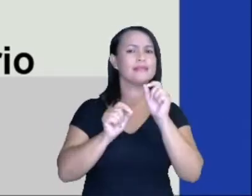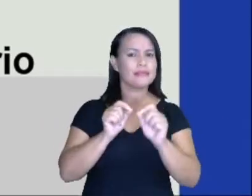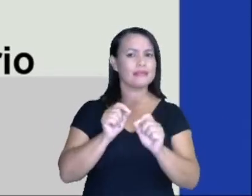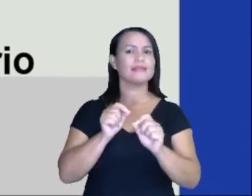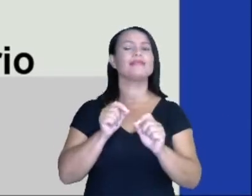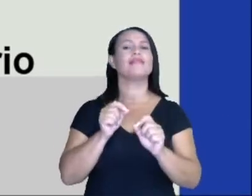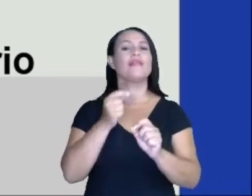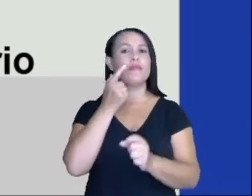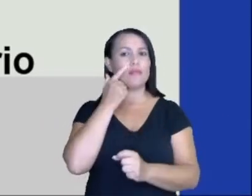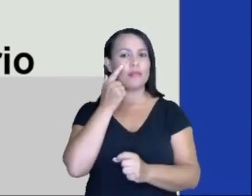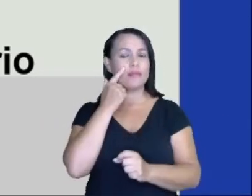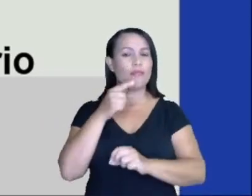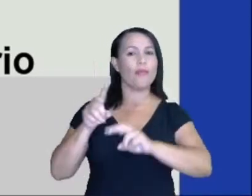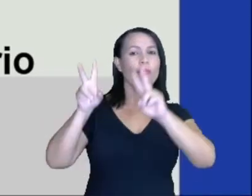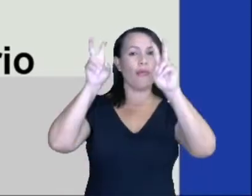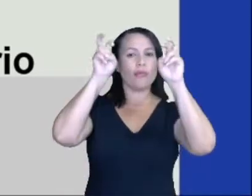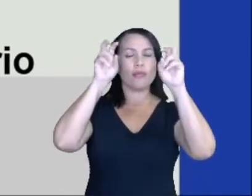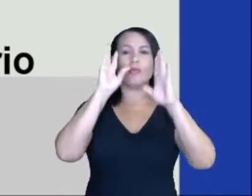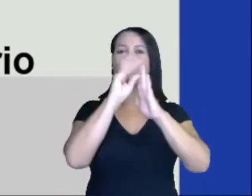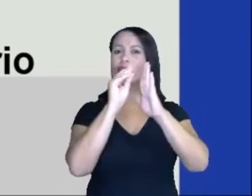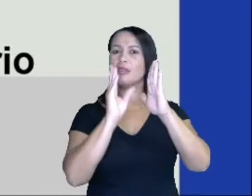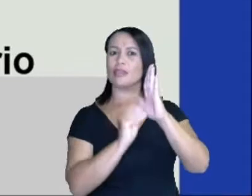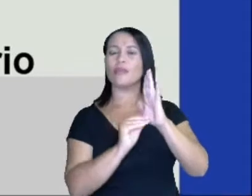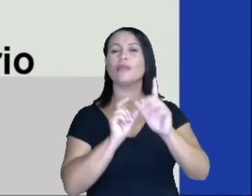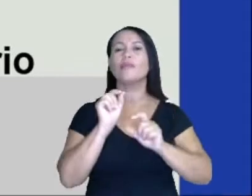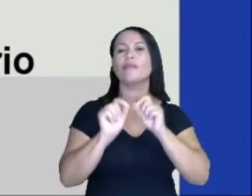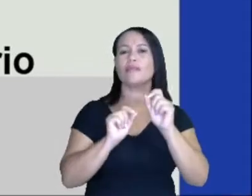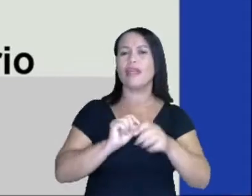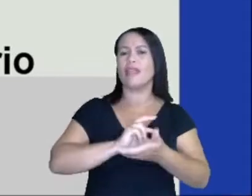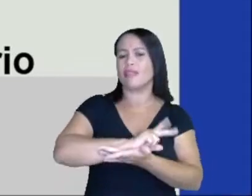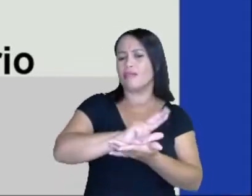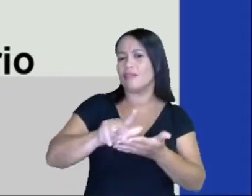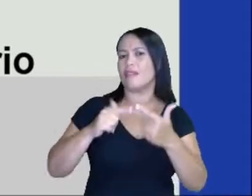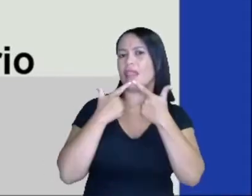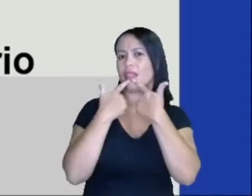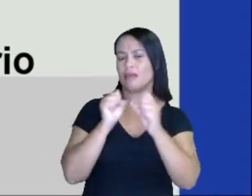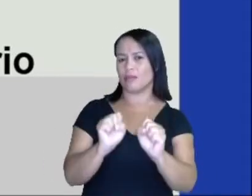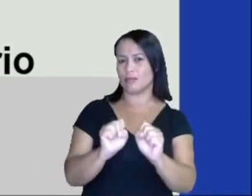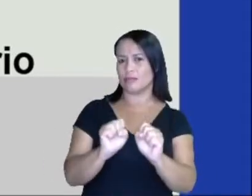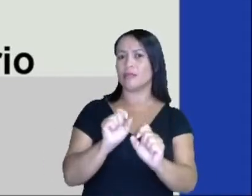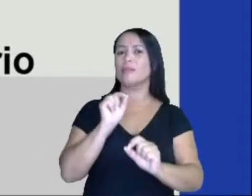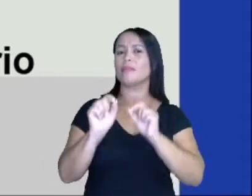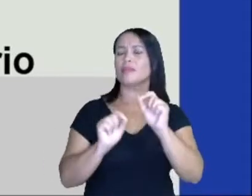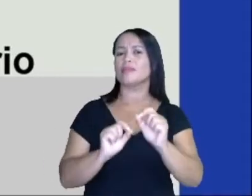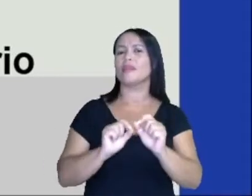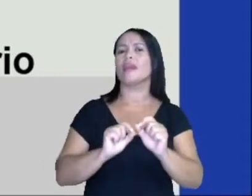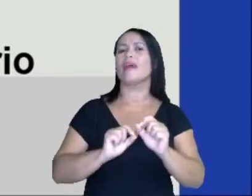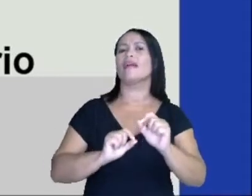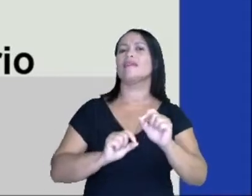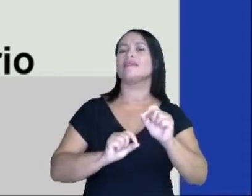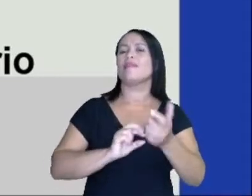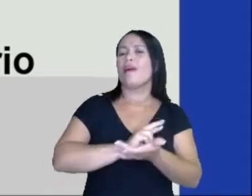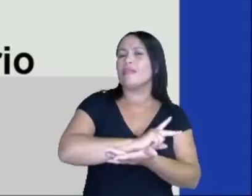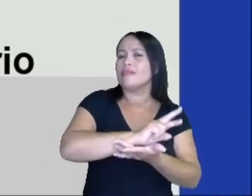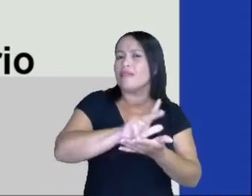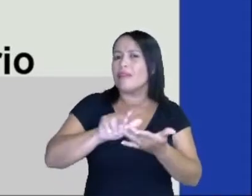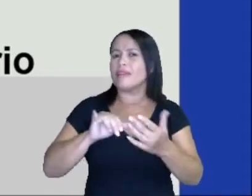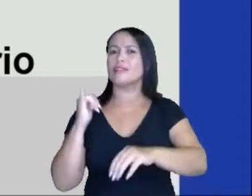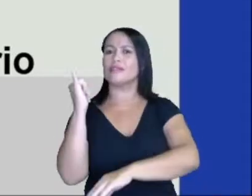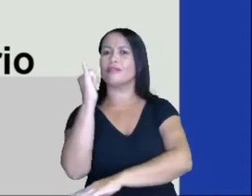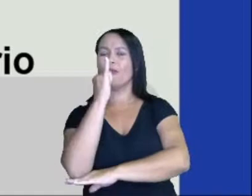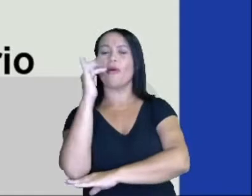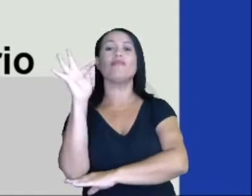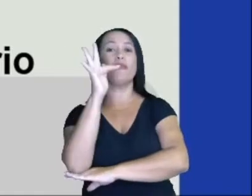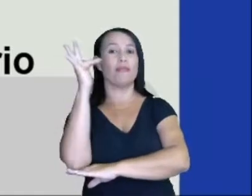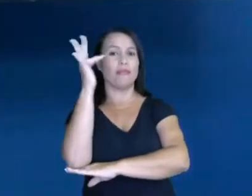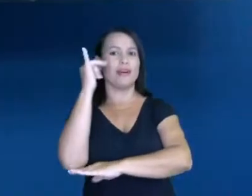vamos trabalhar o conteúdo, o assunto da variação linguística, mais especificamente as variantes formais e informais da